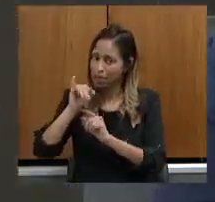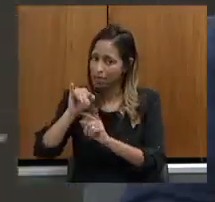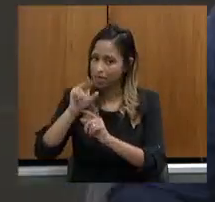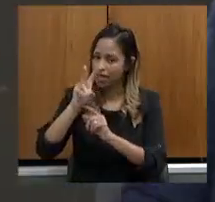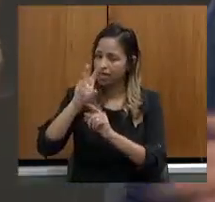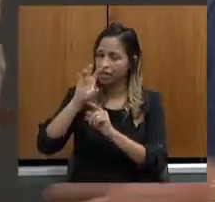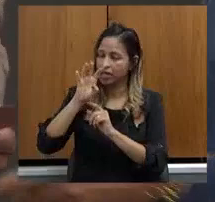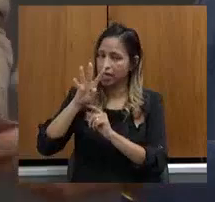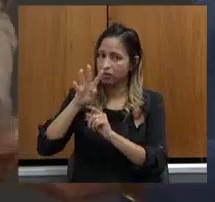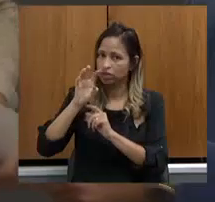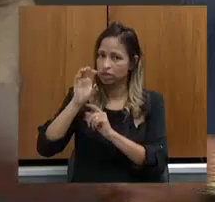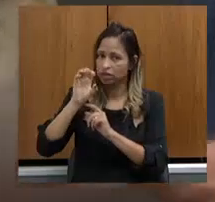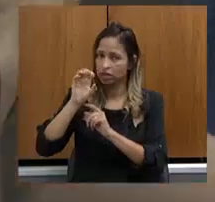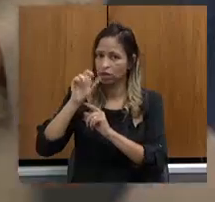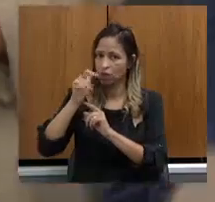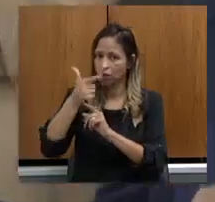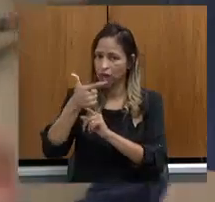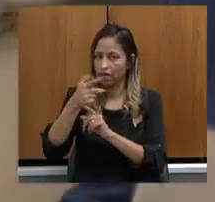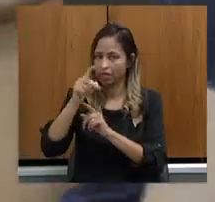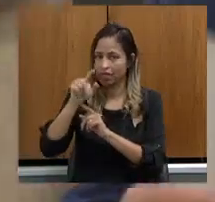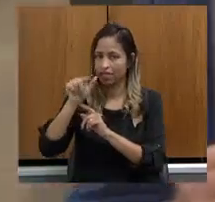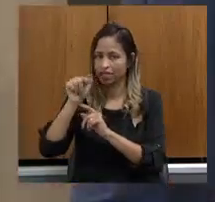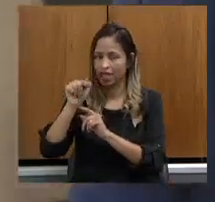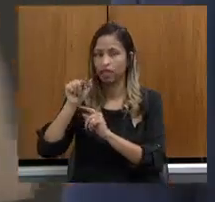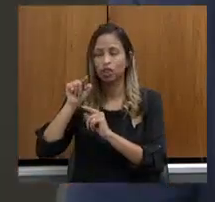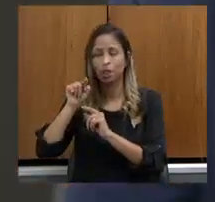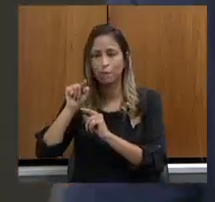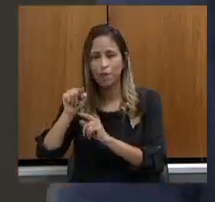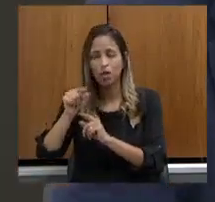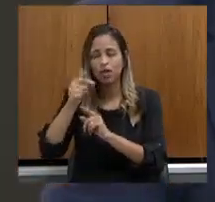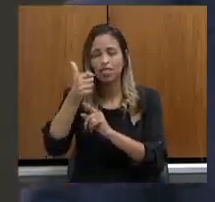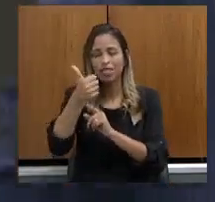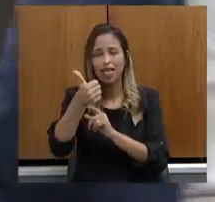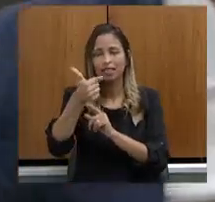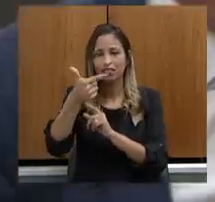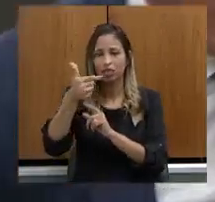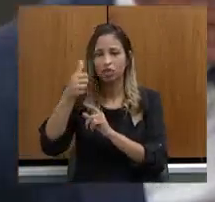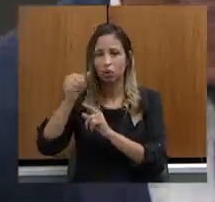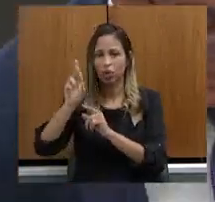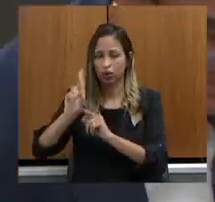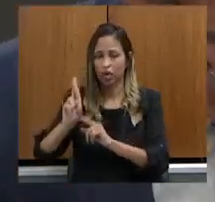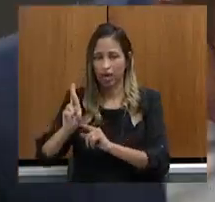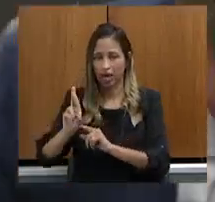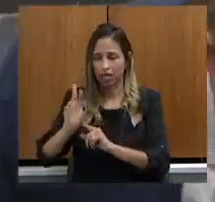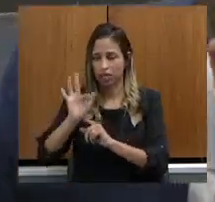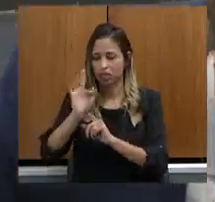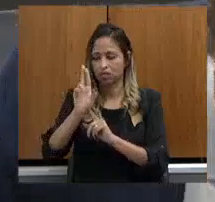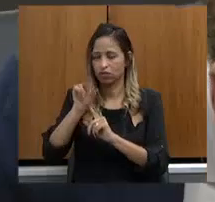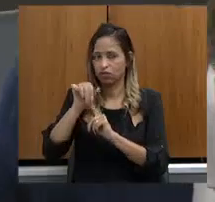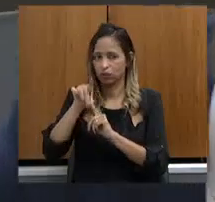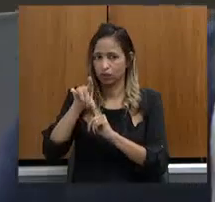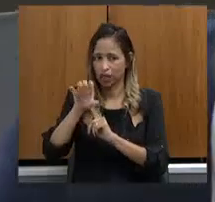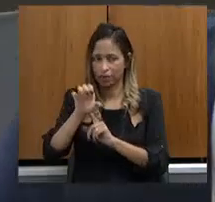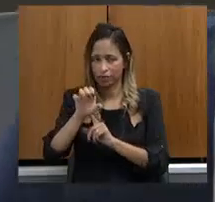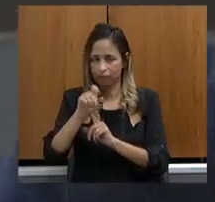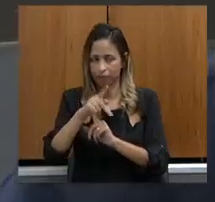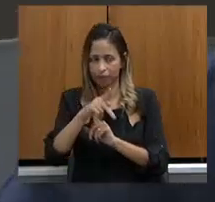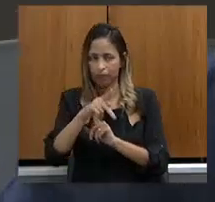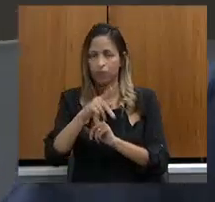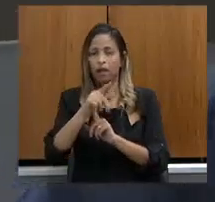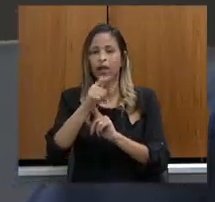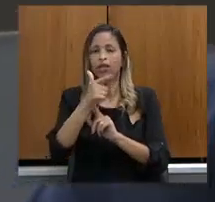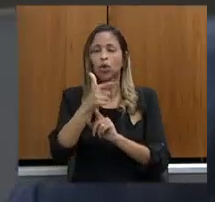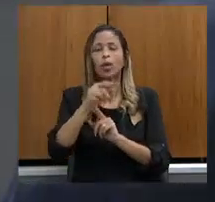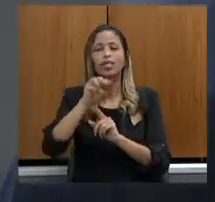milhões 247 mil 128 reais fundeb 2 bilhões 540